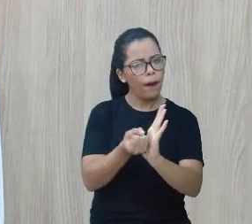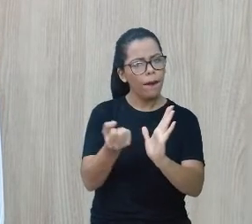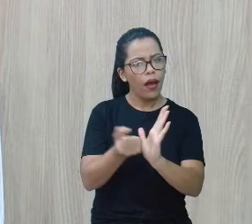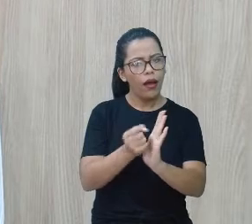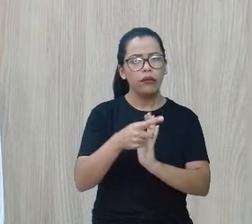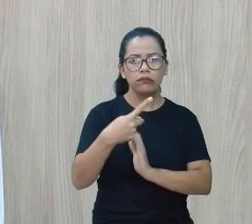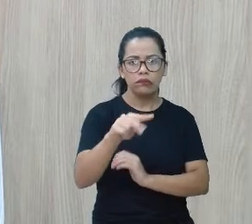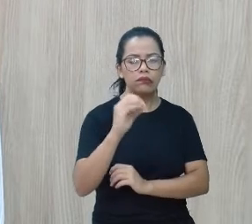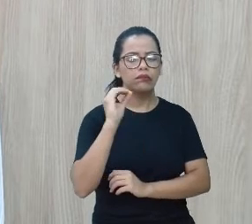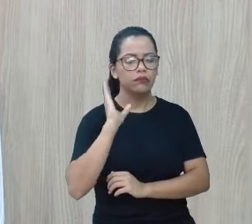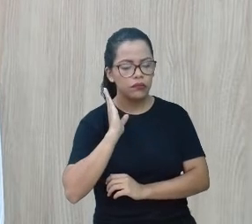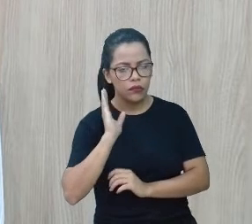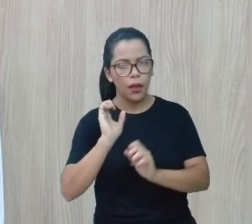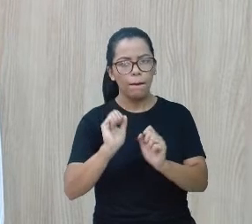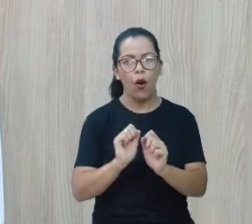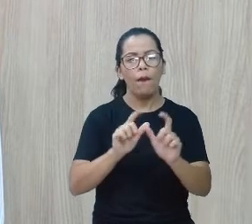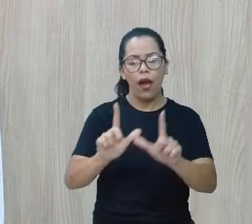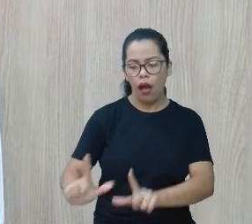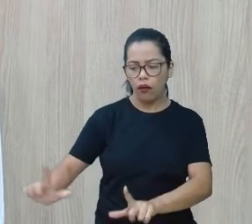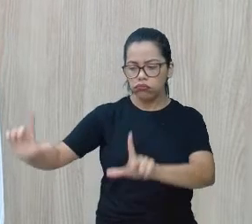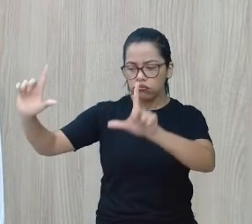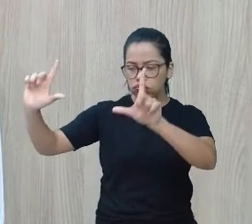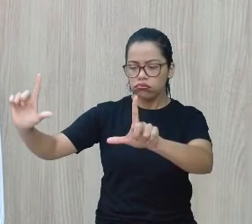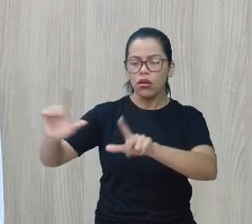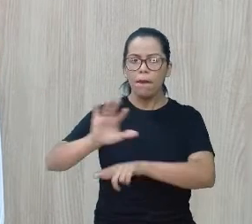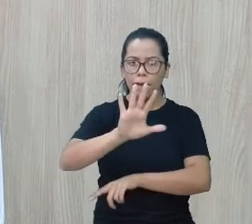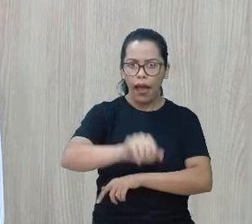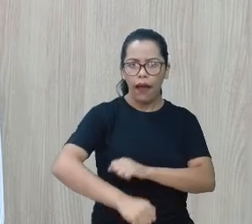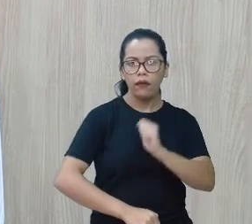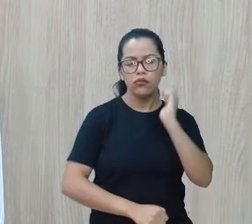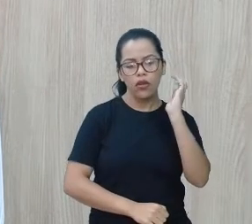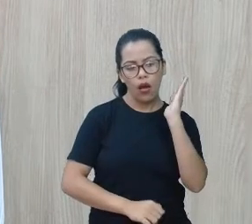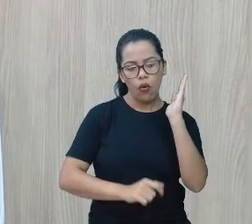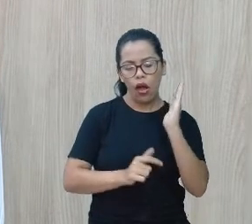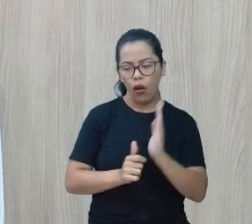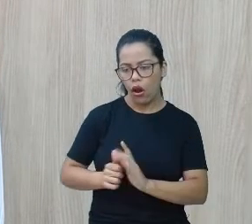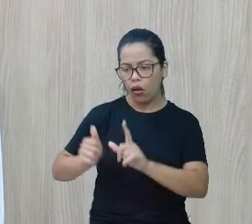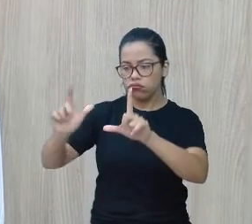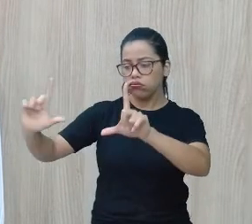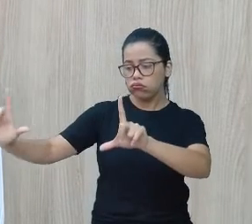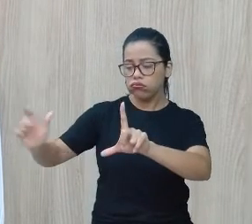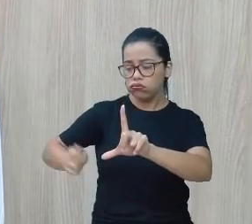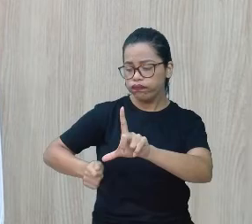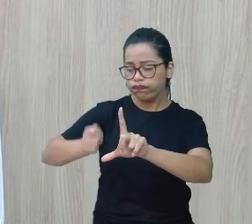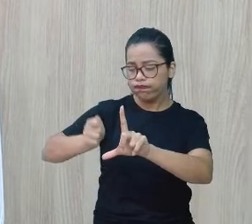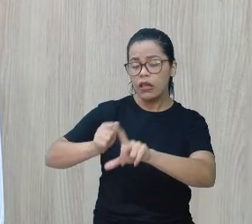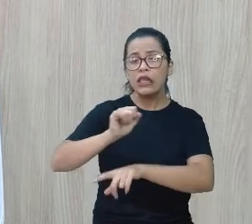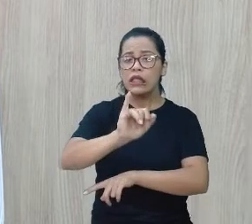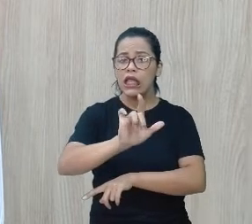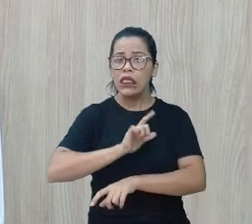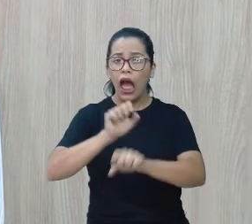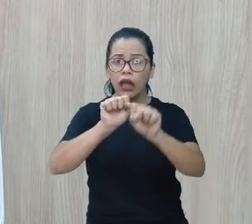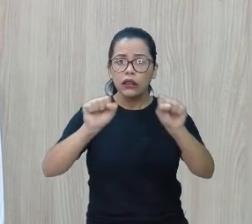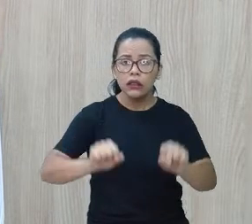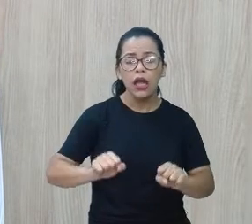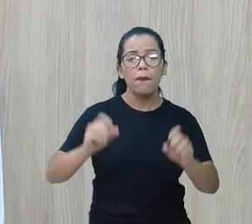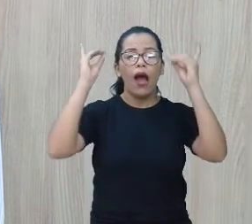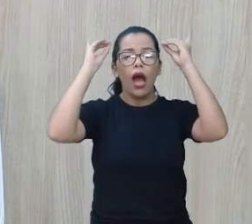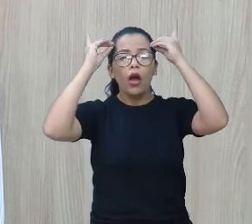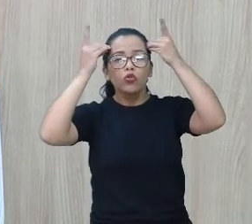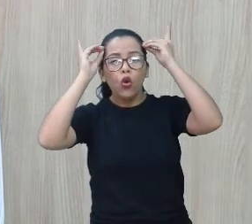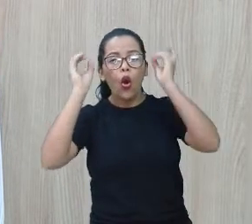certo? Aponta aí a câmera do celular para o QR Code que está aparecendo aí. Se você tem o sistema iOS ou o sistema